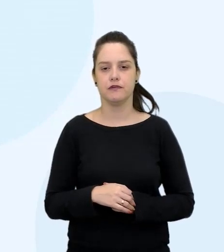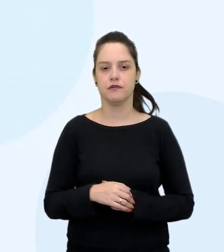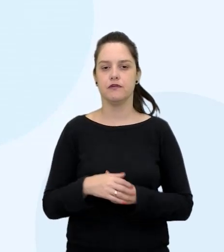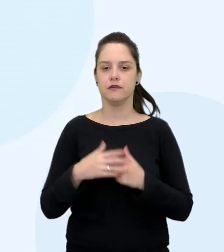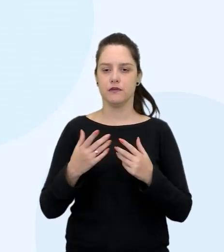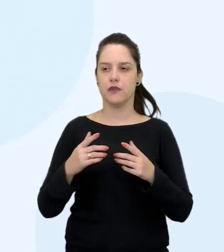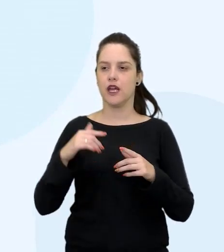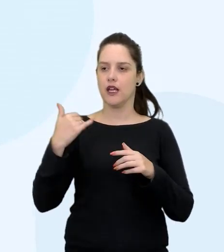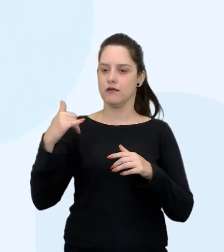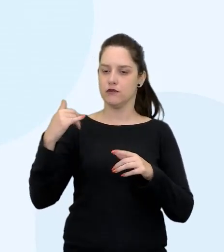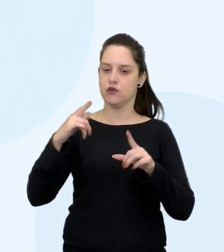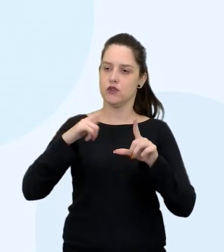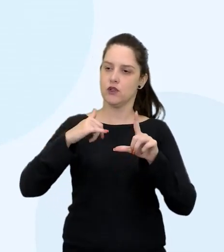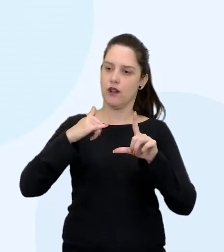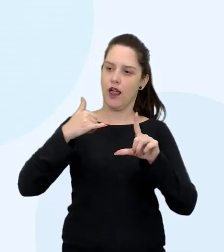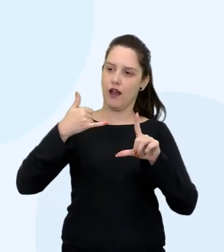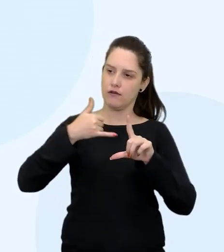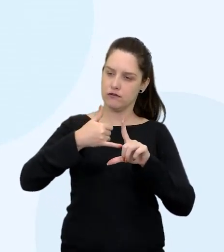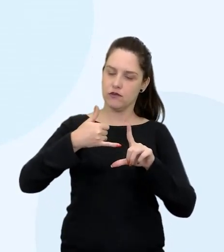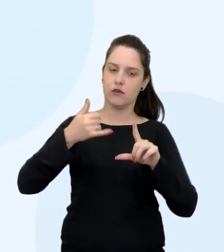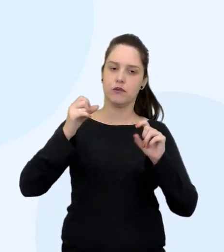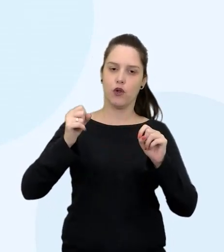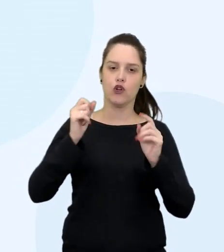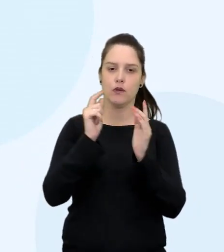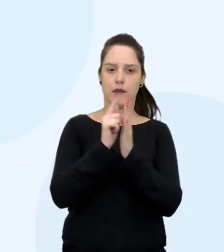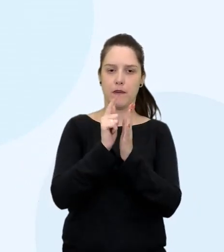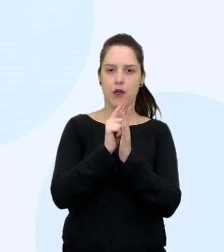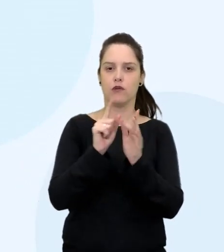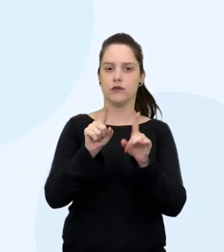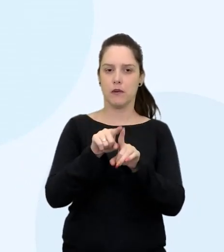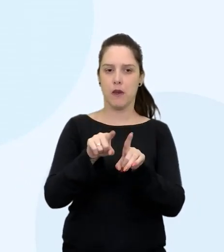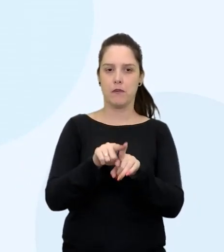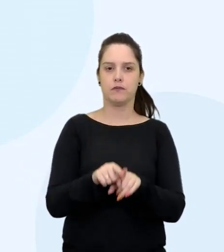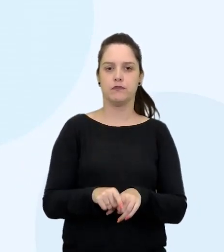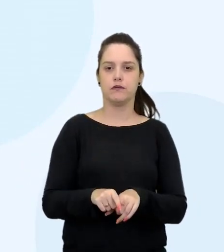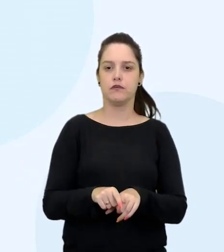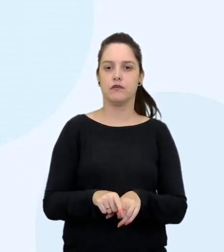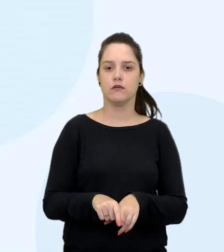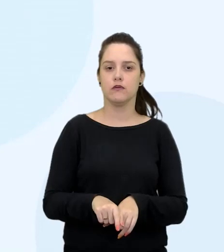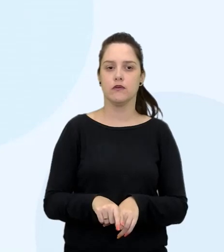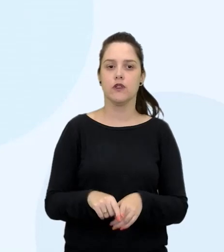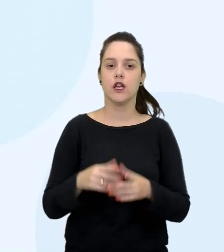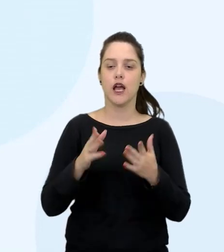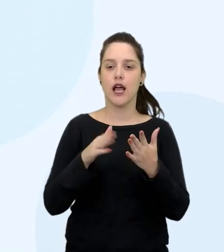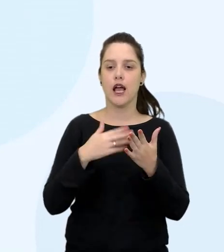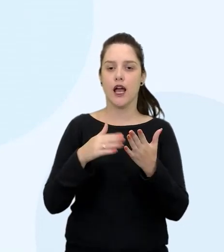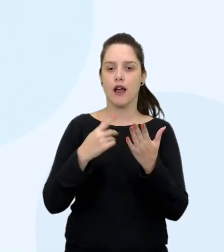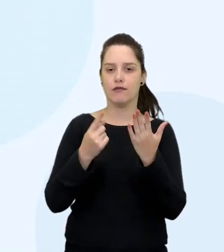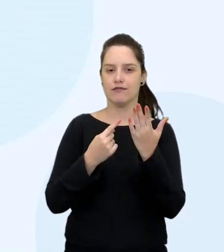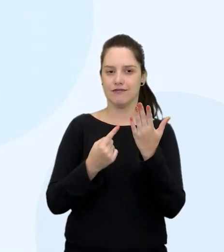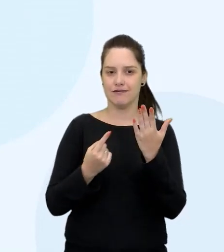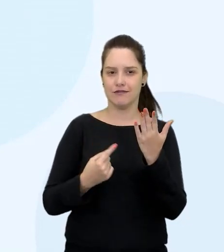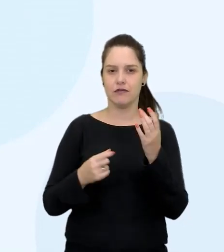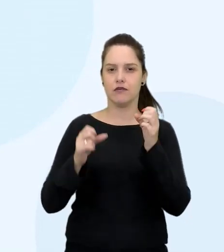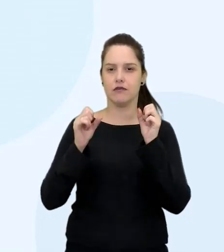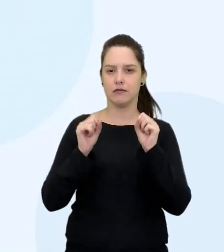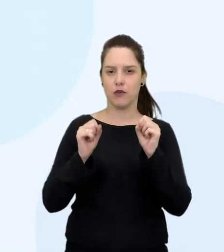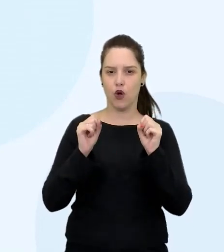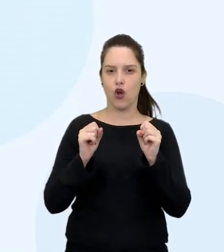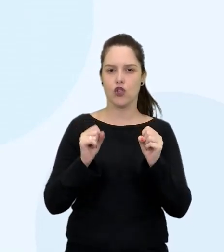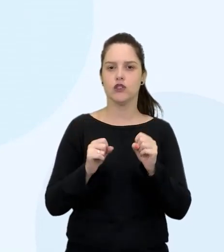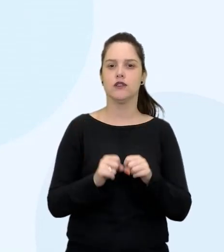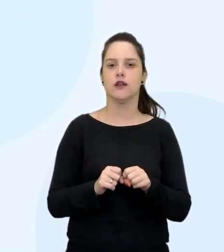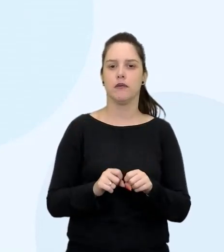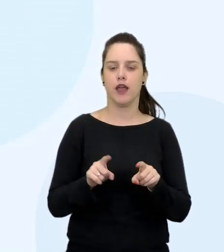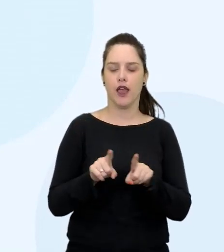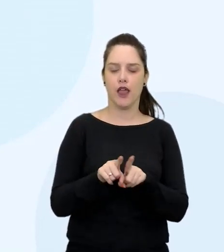analógica, né? Você pode também fazer ela no papel mesmo, né? Você pode dividir por categorias, se tiver muita coisa, porque vocês têm que fazer divisões